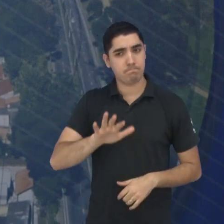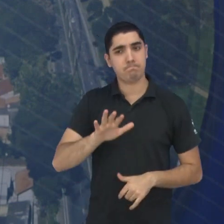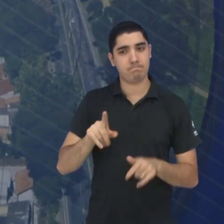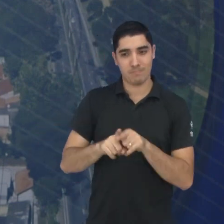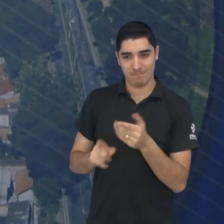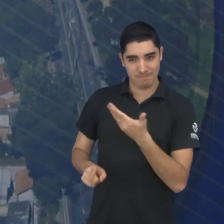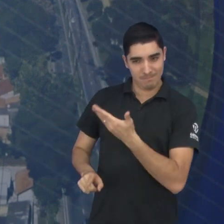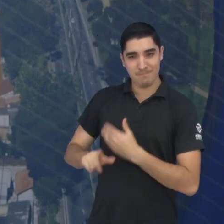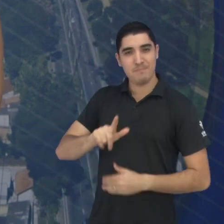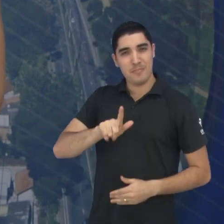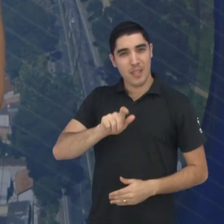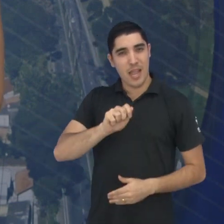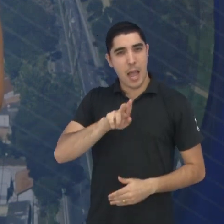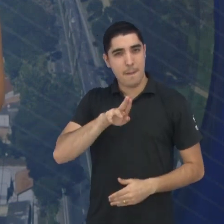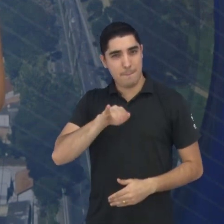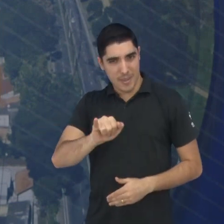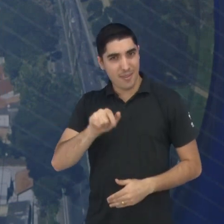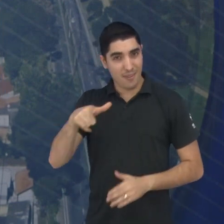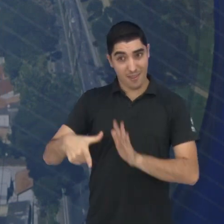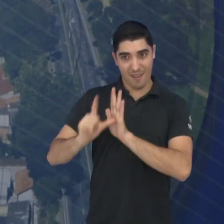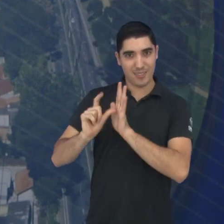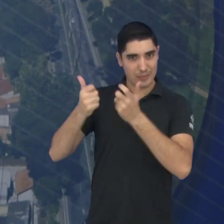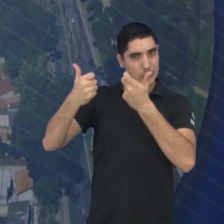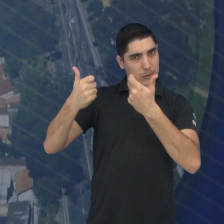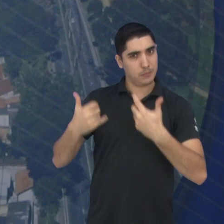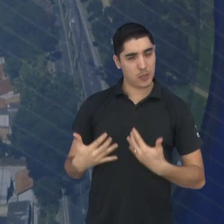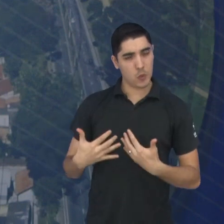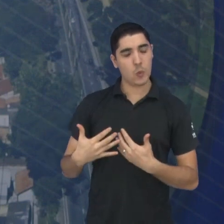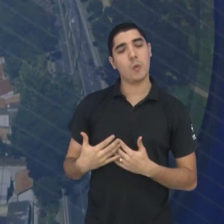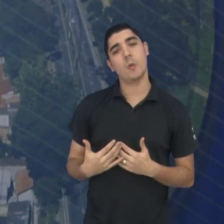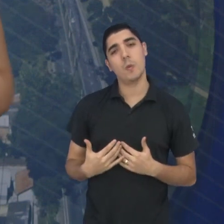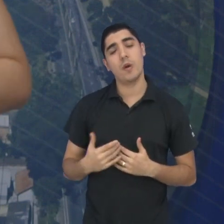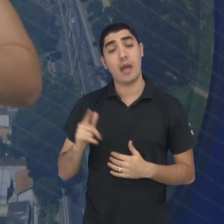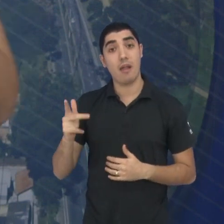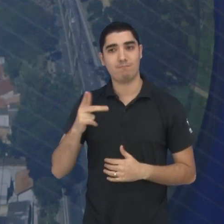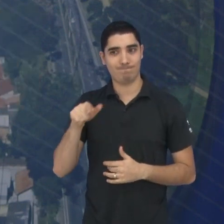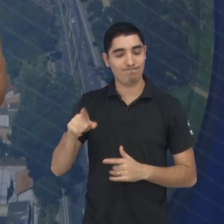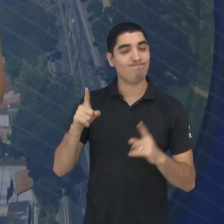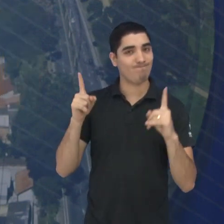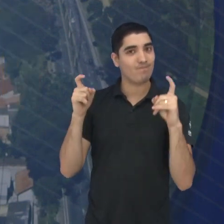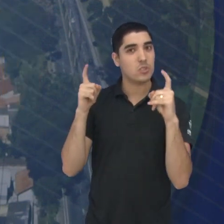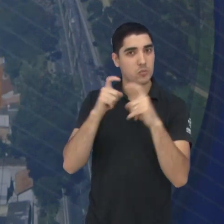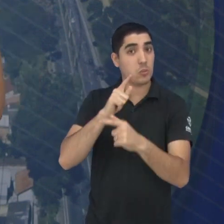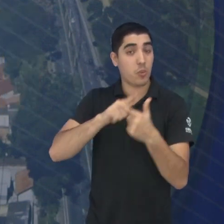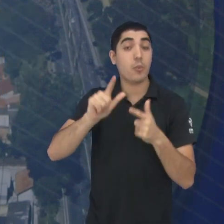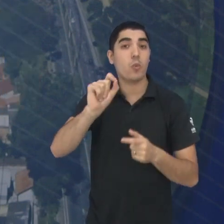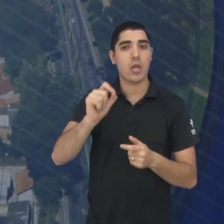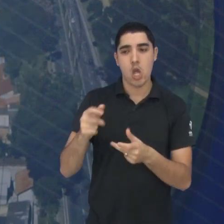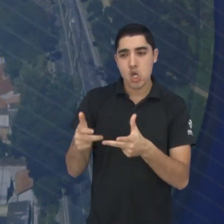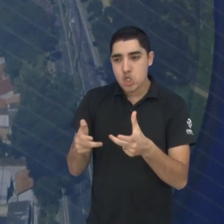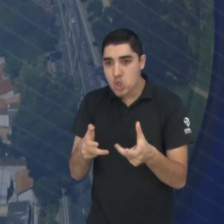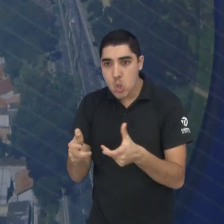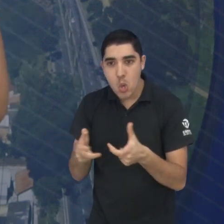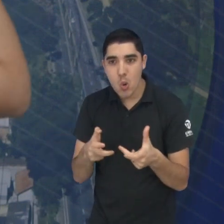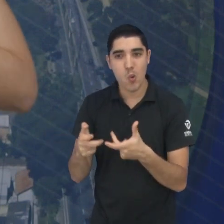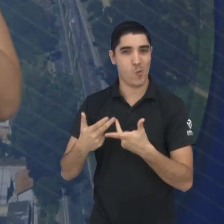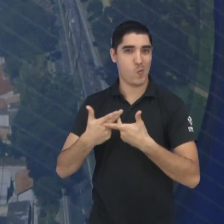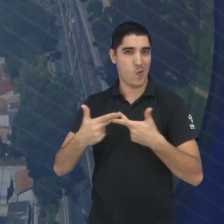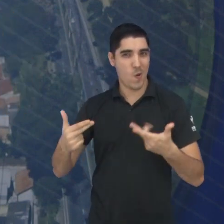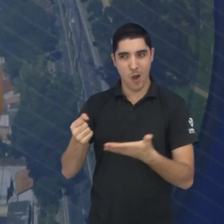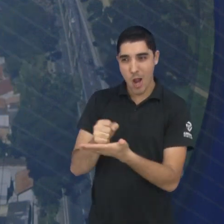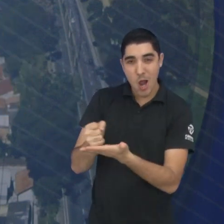Gabi comentou, uma situação complicada também são esses jogos, né, cada vez mais tecnológicos,